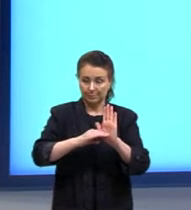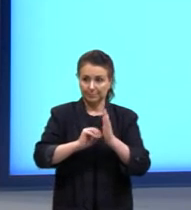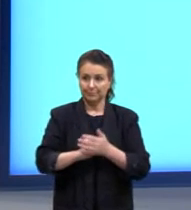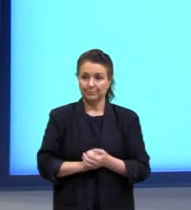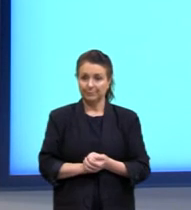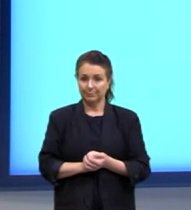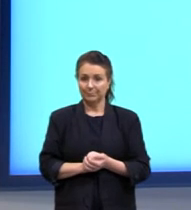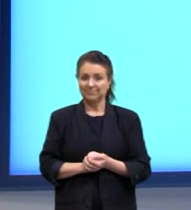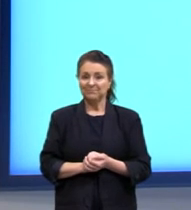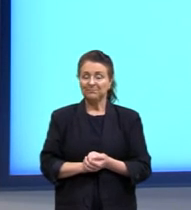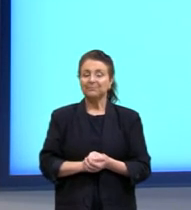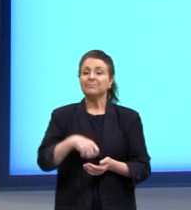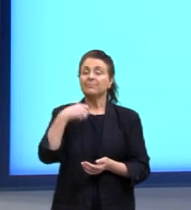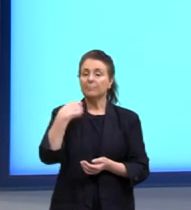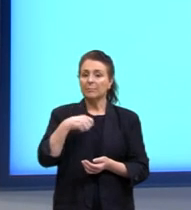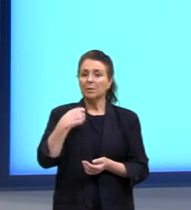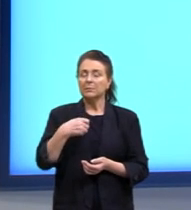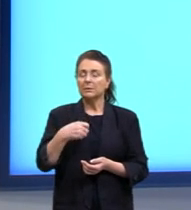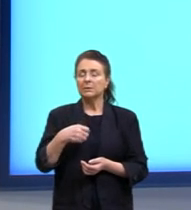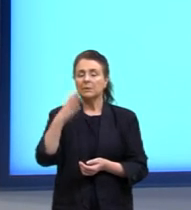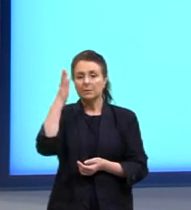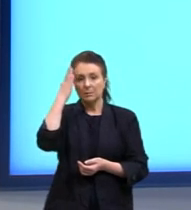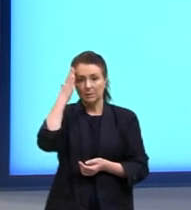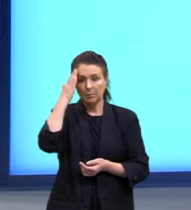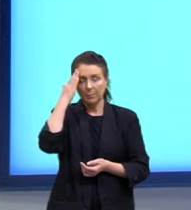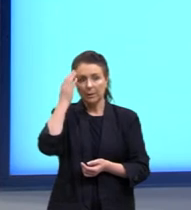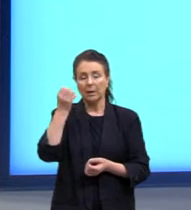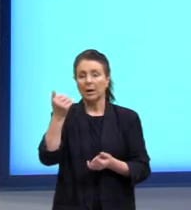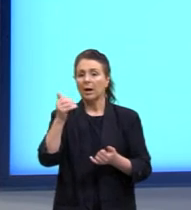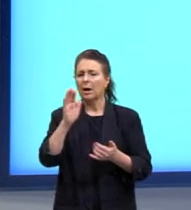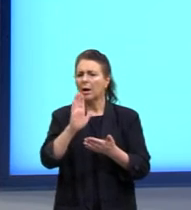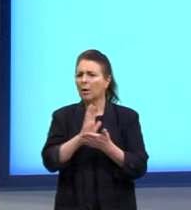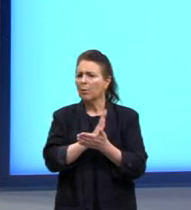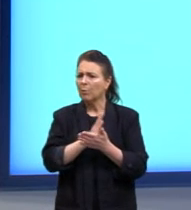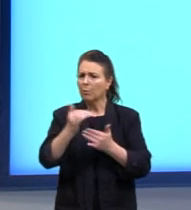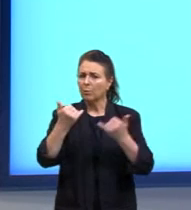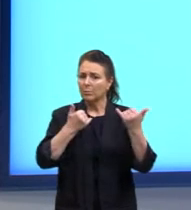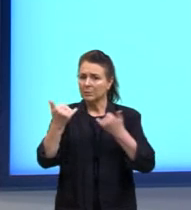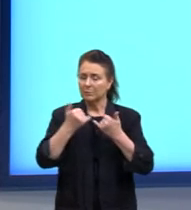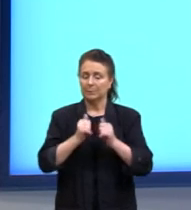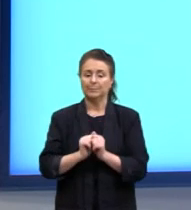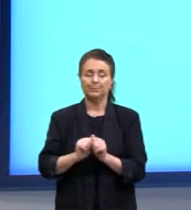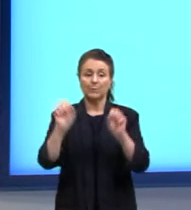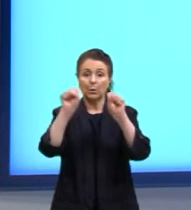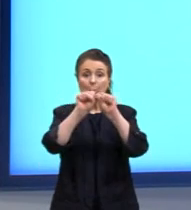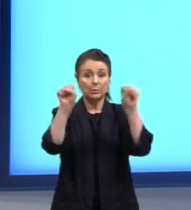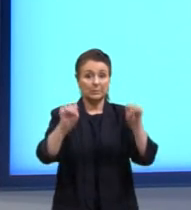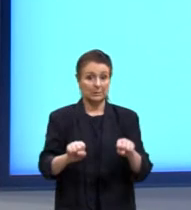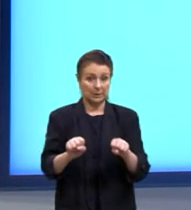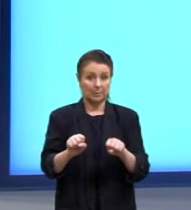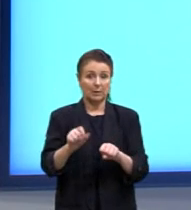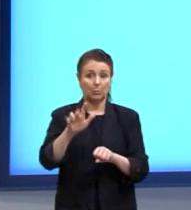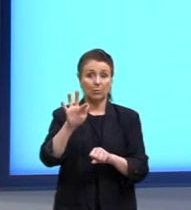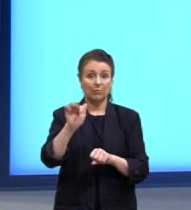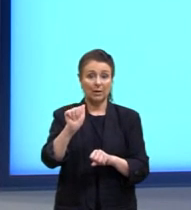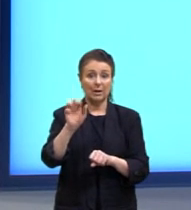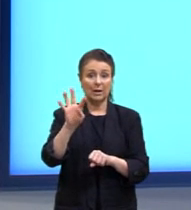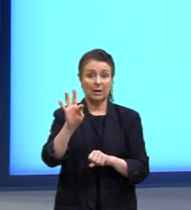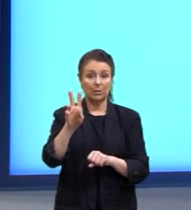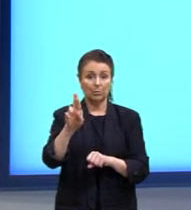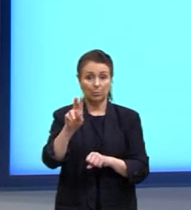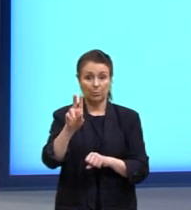então a gente precisa considerar algumas informações né o sistema ali do faturamento que vai chegar